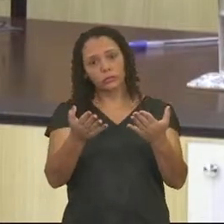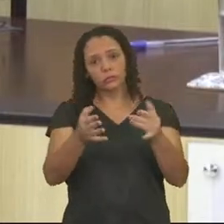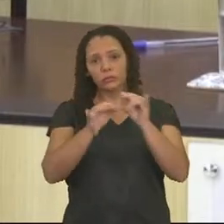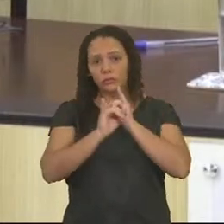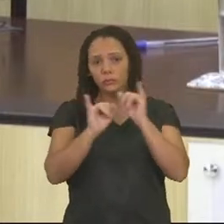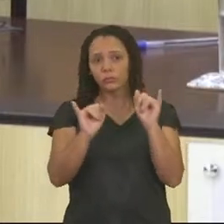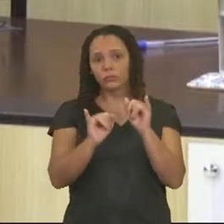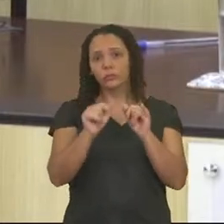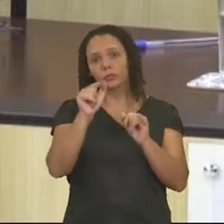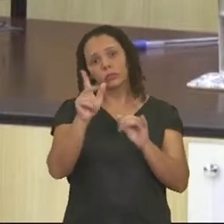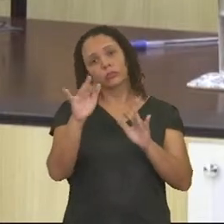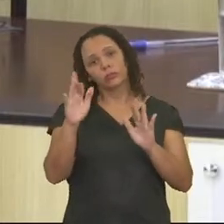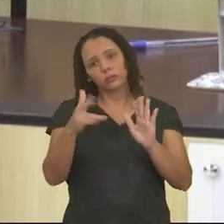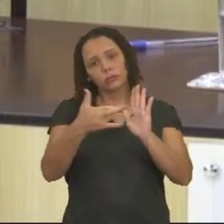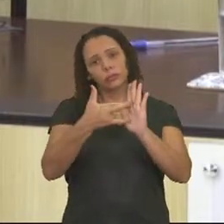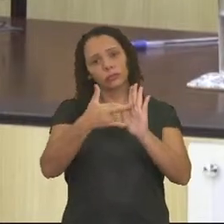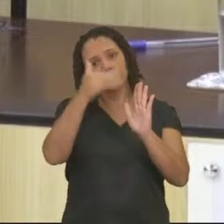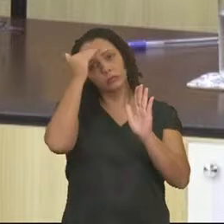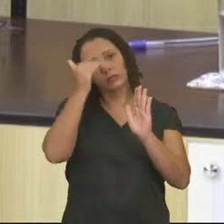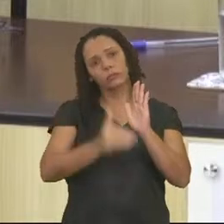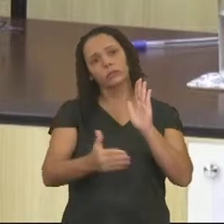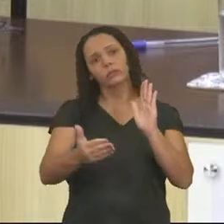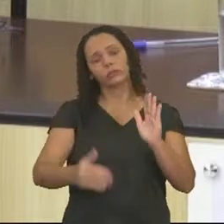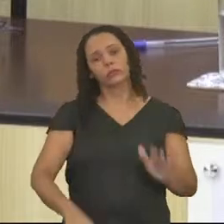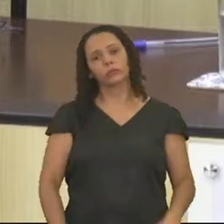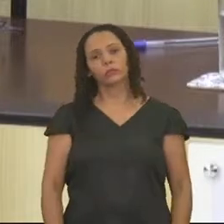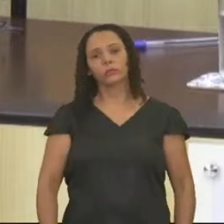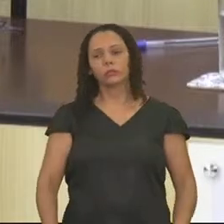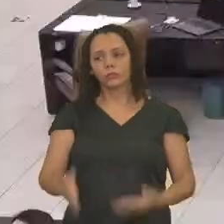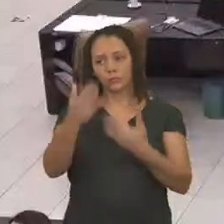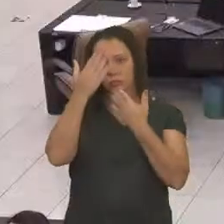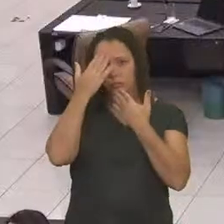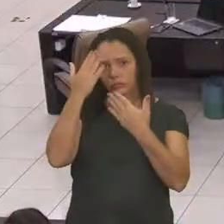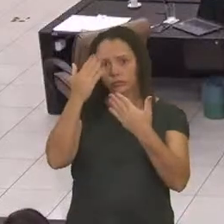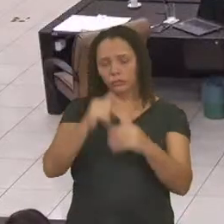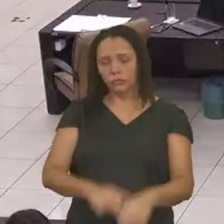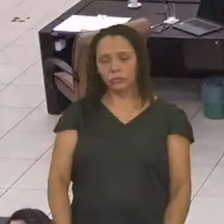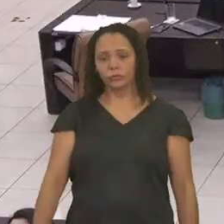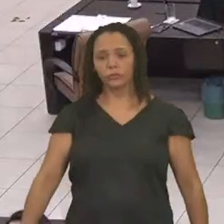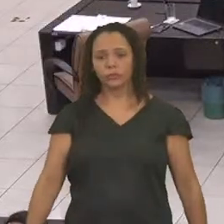informando que você está infringindo o regimento interno. Eu agradeço.